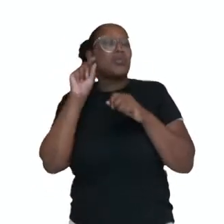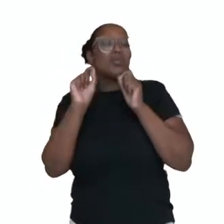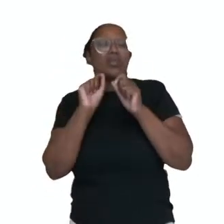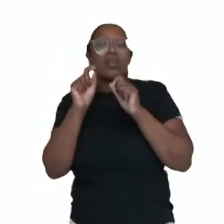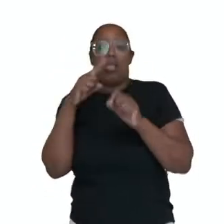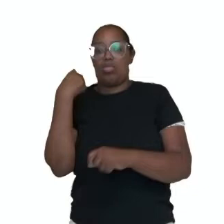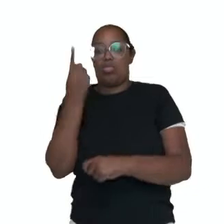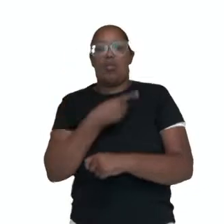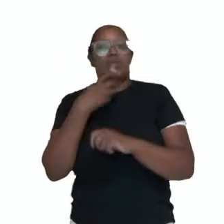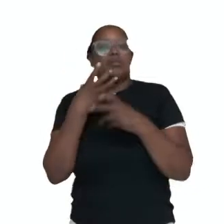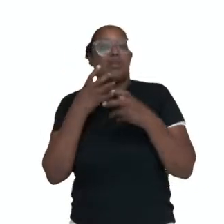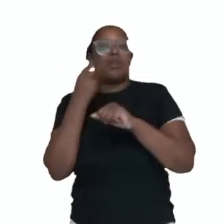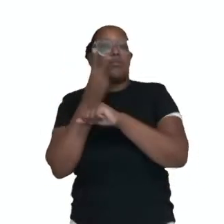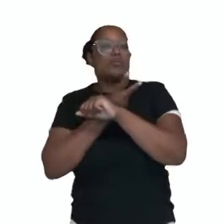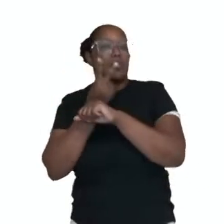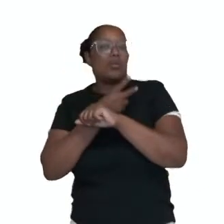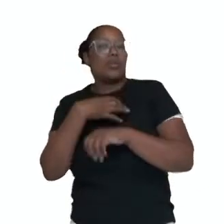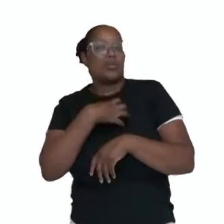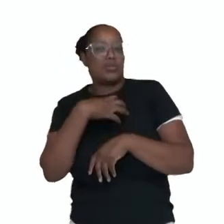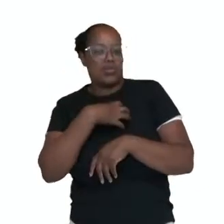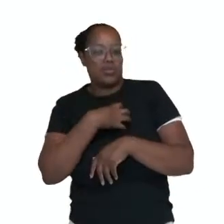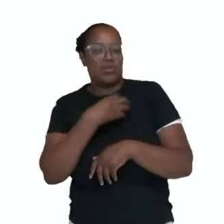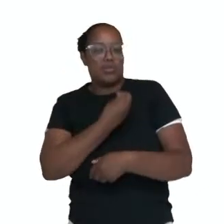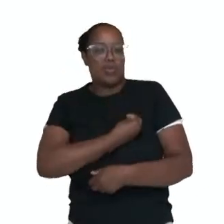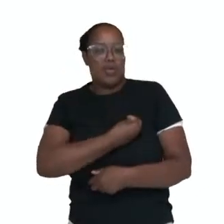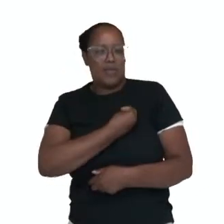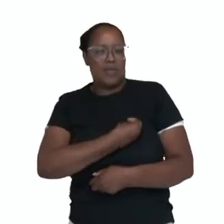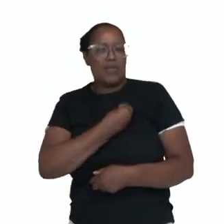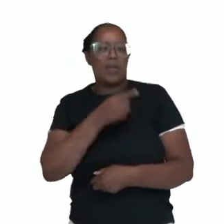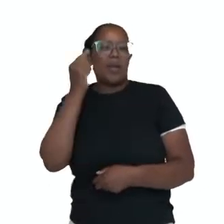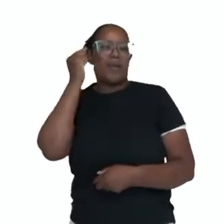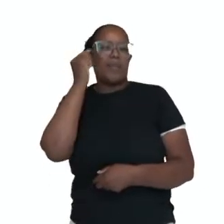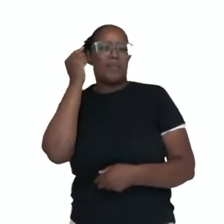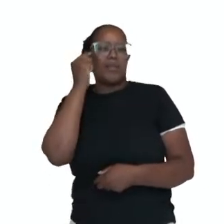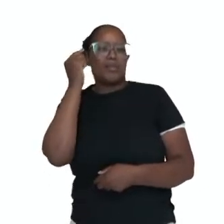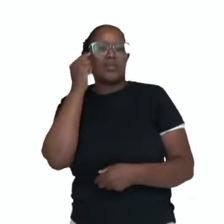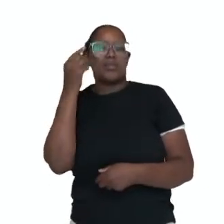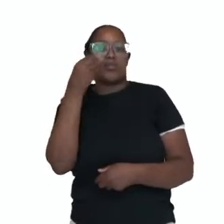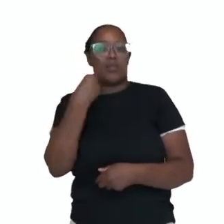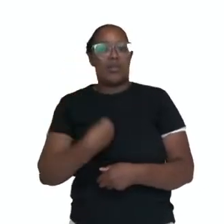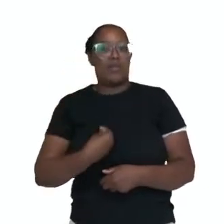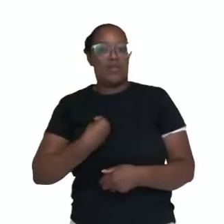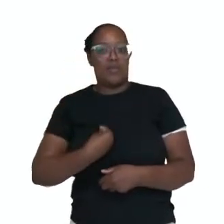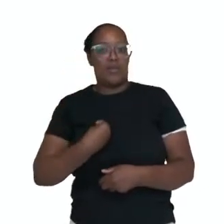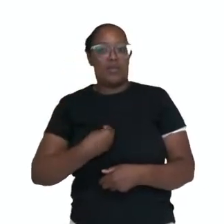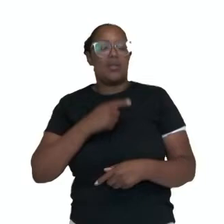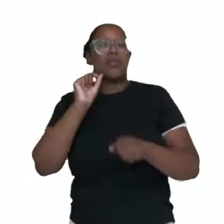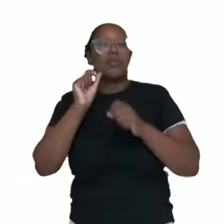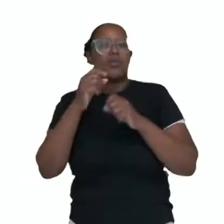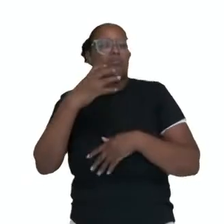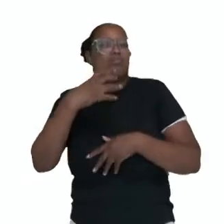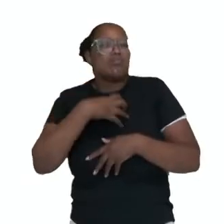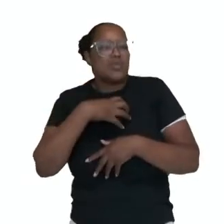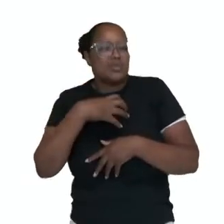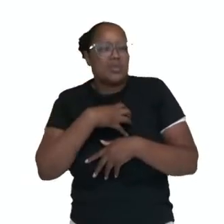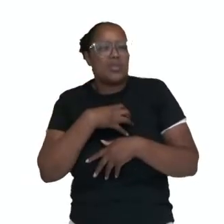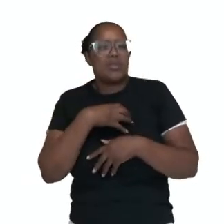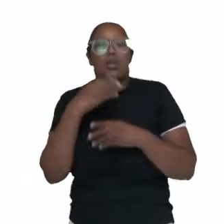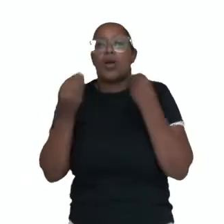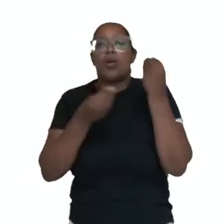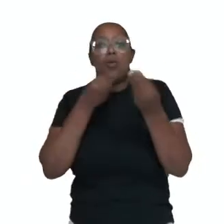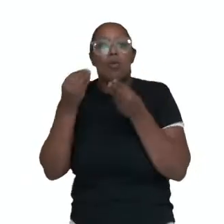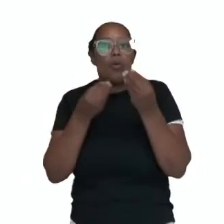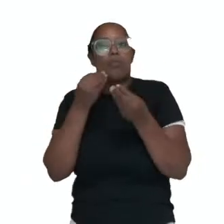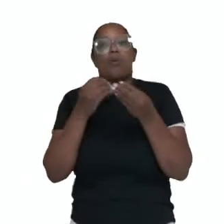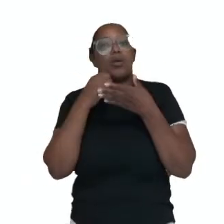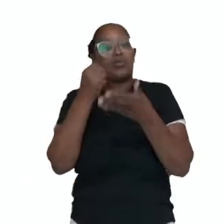buscamos, conferimos sentido à vida. Pensando sobre a vida que eu acho sentido nela, como defender